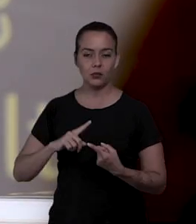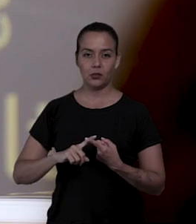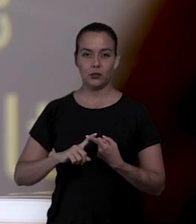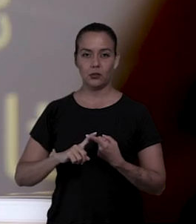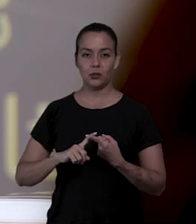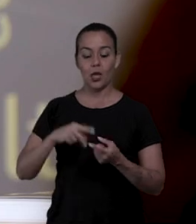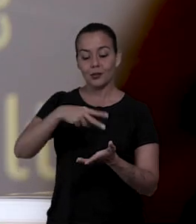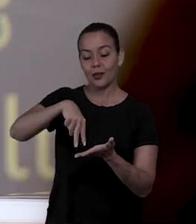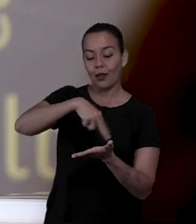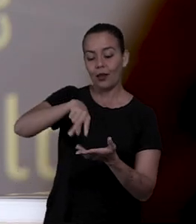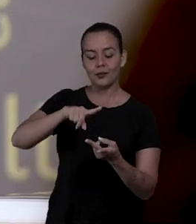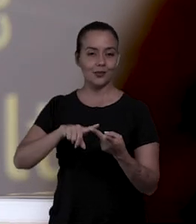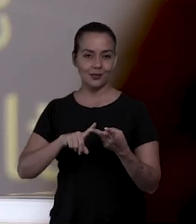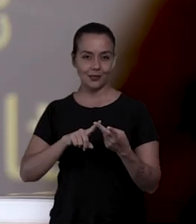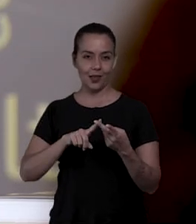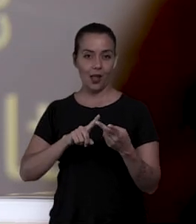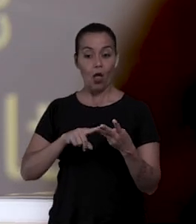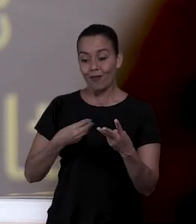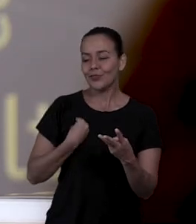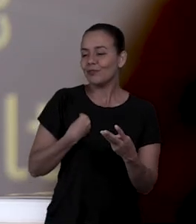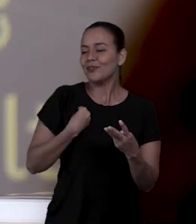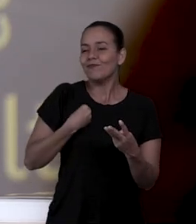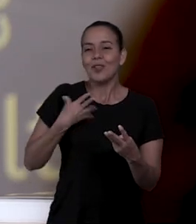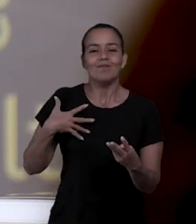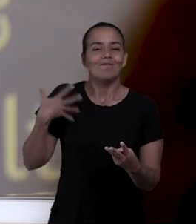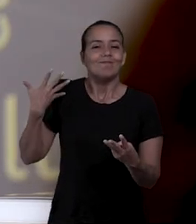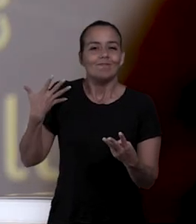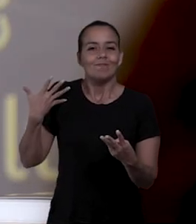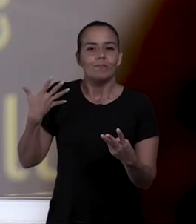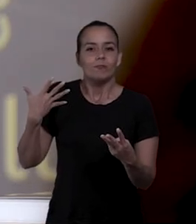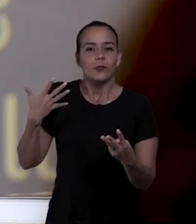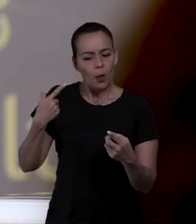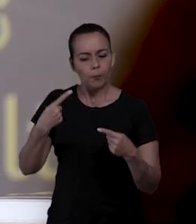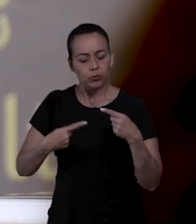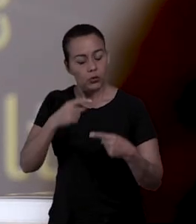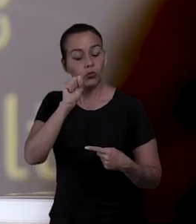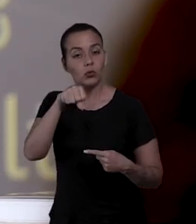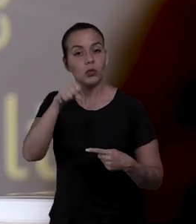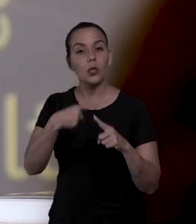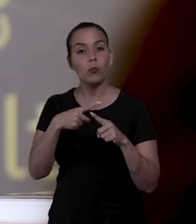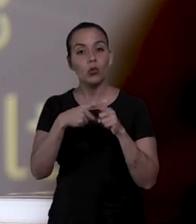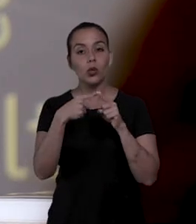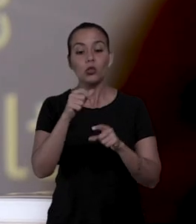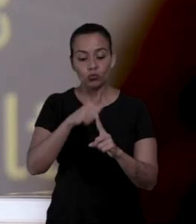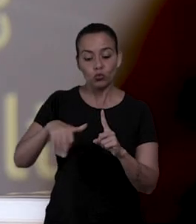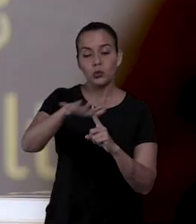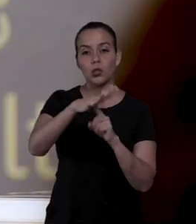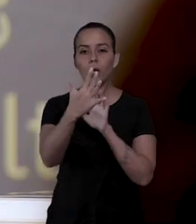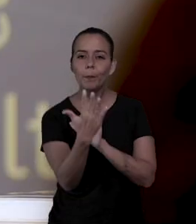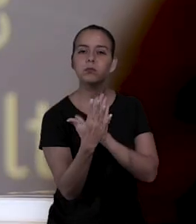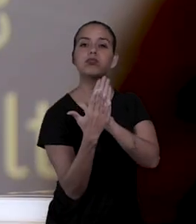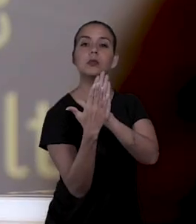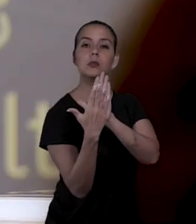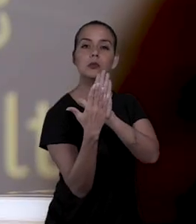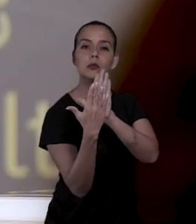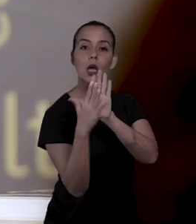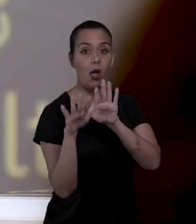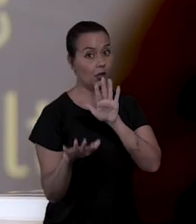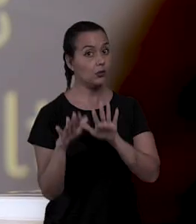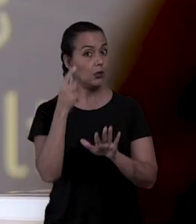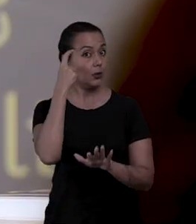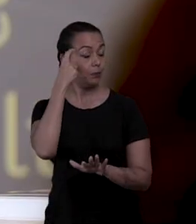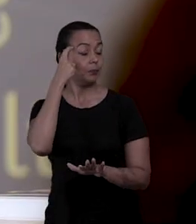vivendo, é político, porque ela está afrontando a ideia equivocada que a nossa sociedade tem, que as